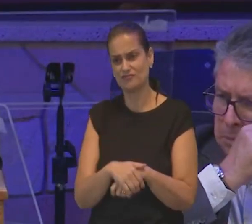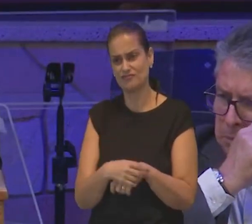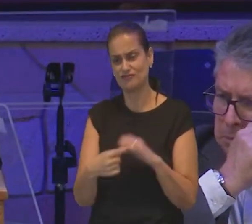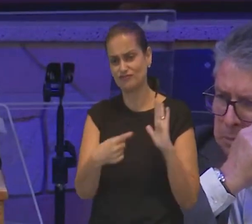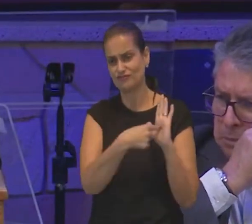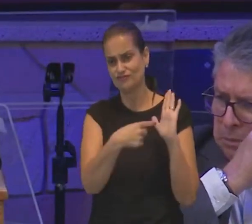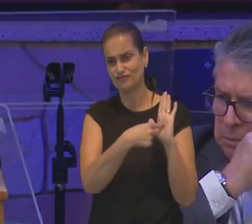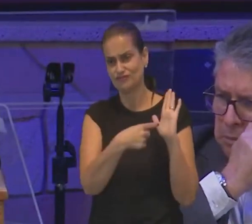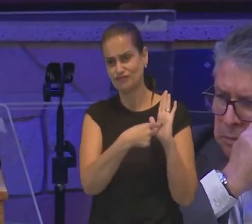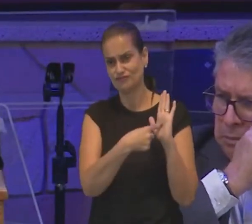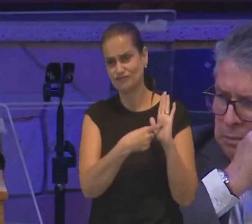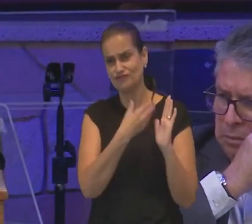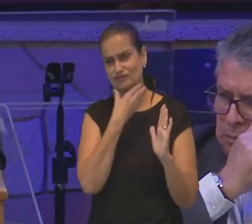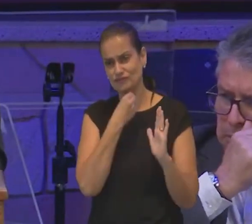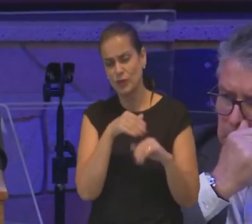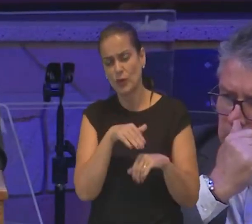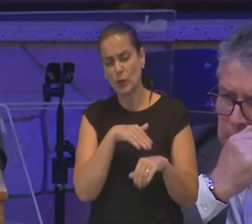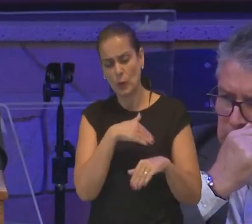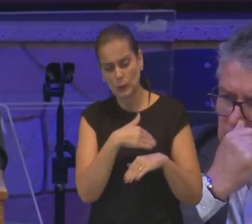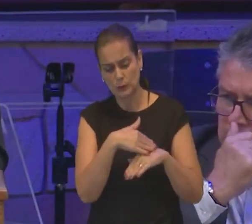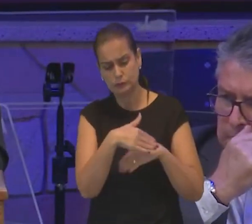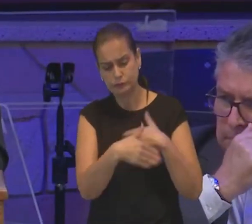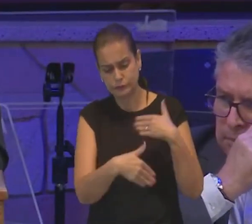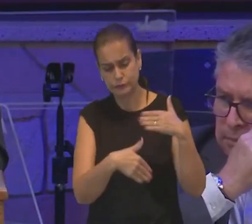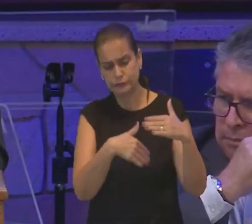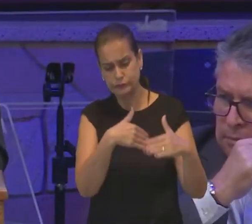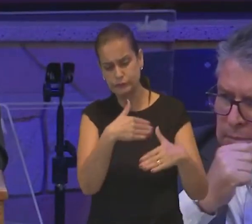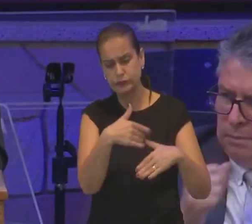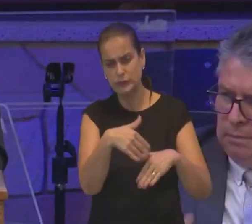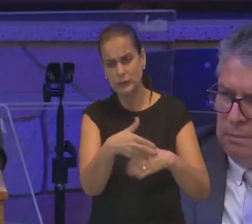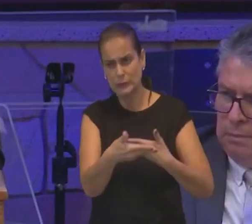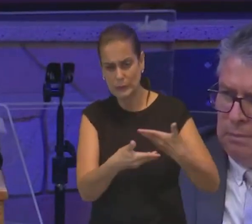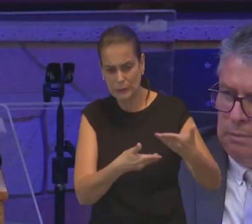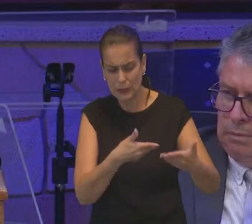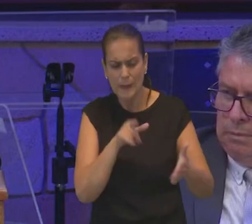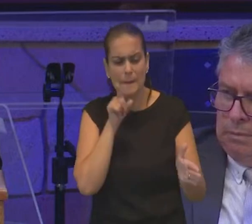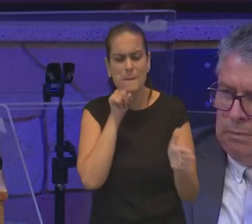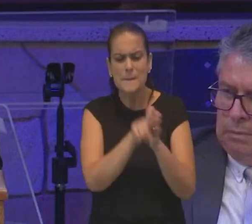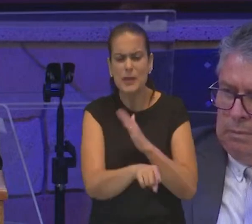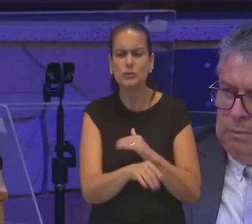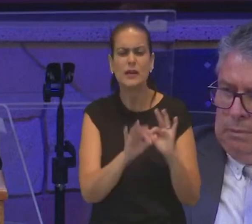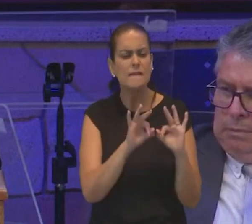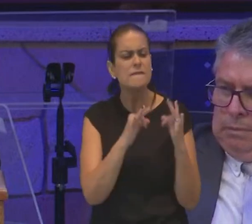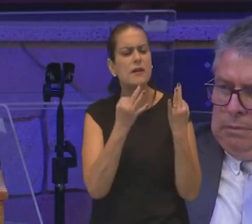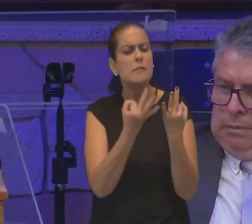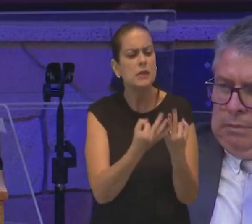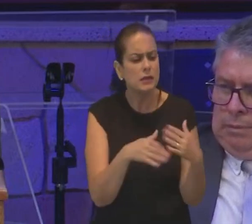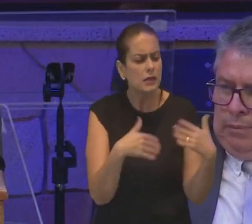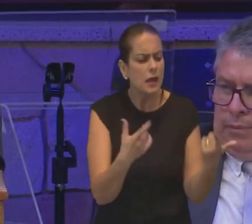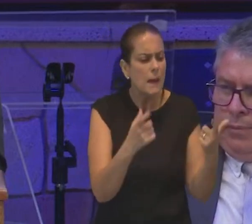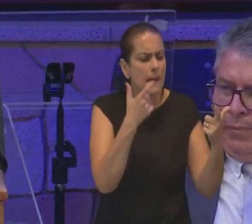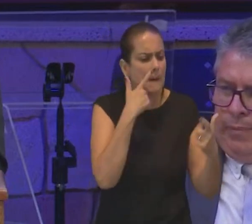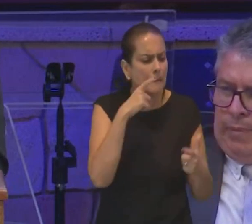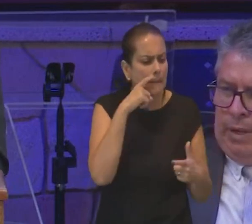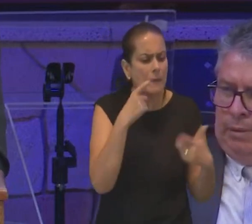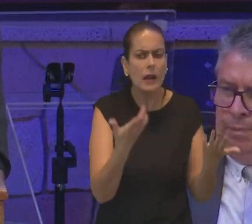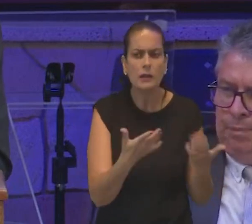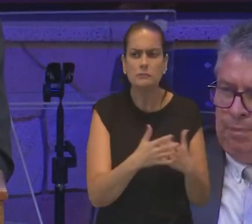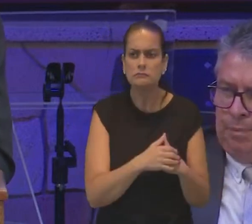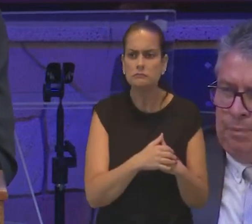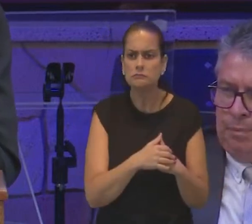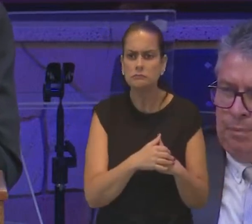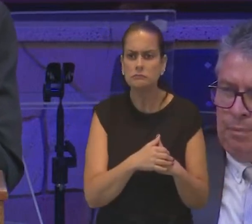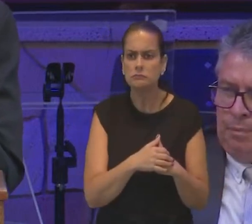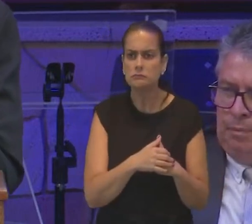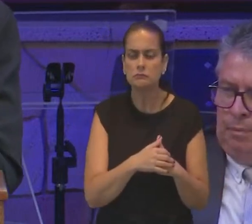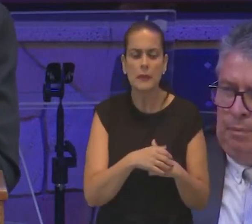Esse menino, eu comecei a conversar com ele, e perguntei sobre a família. Disse, cadê seu pai? Disse, não,